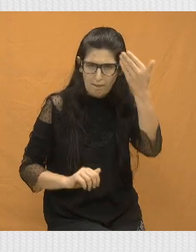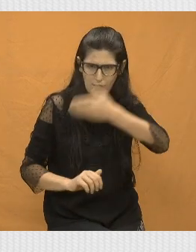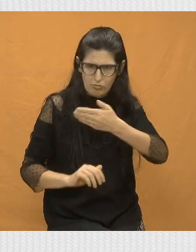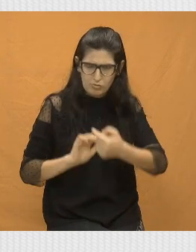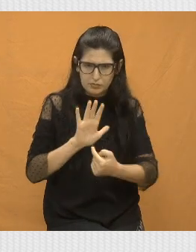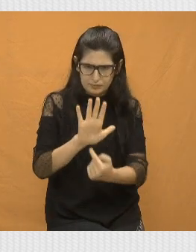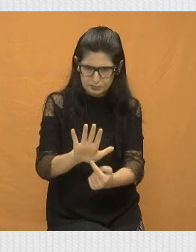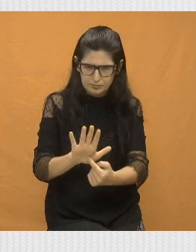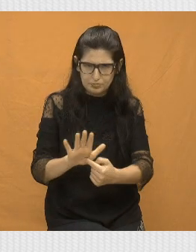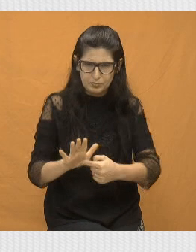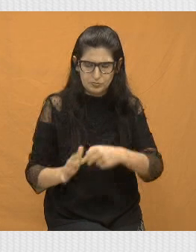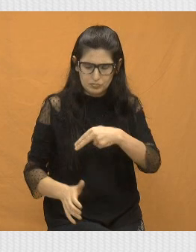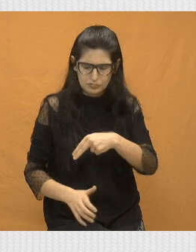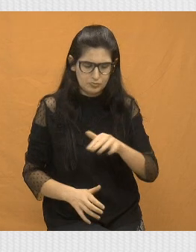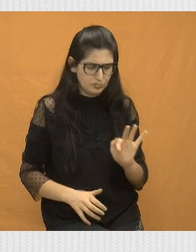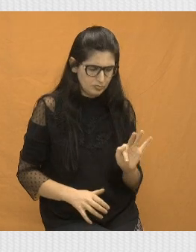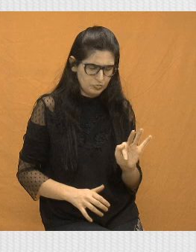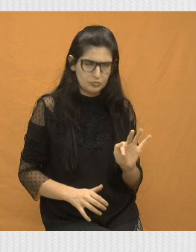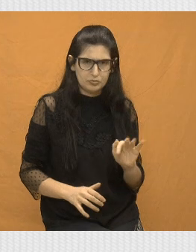Seguindo.